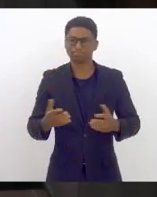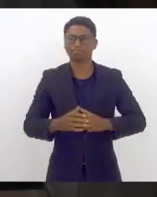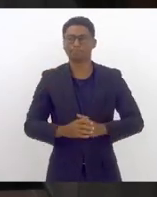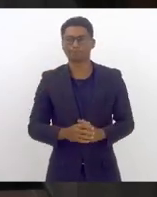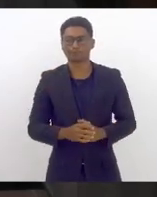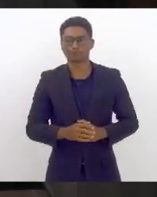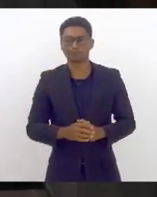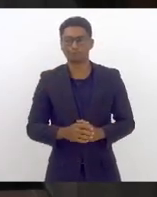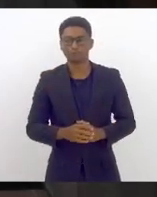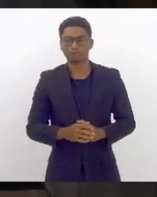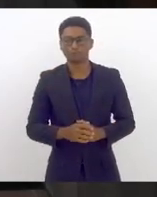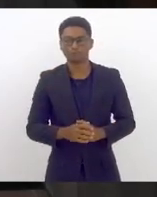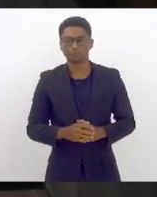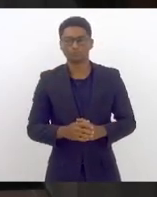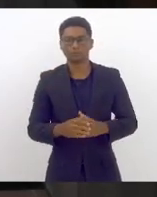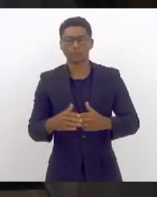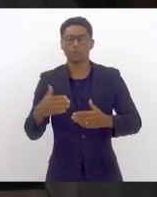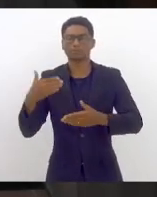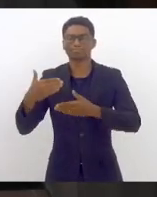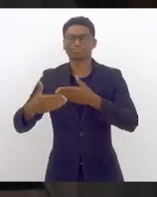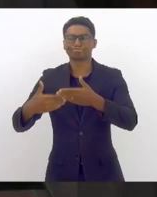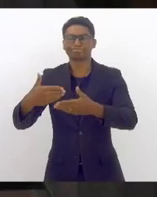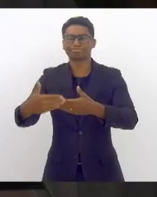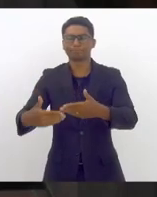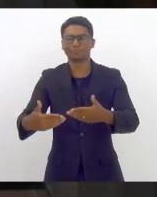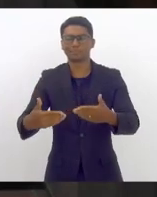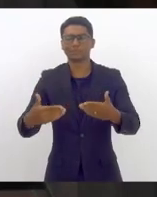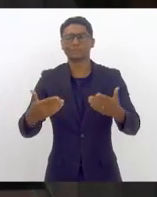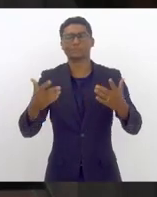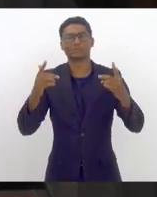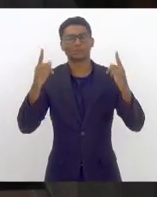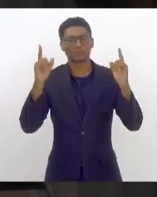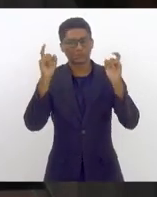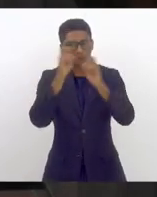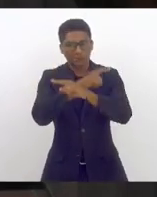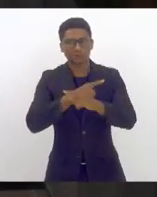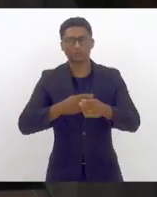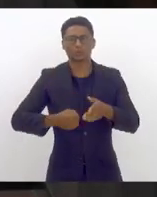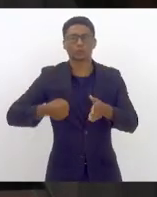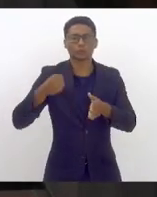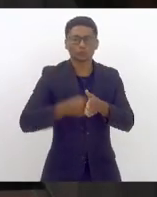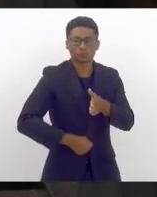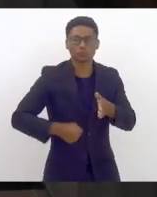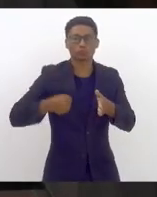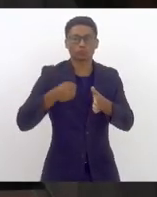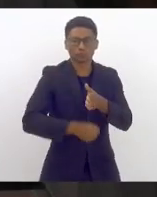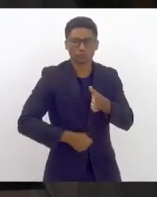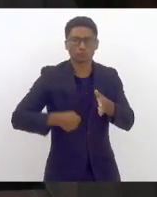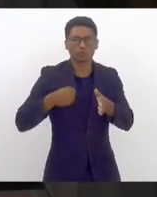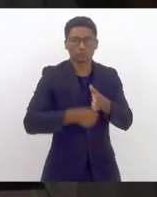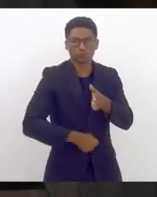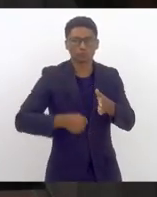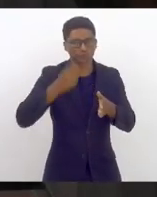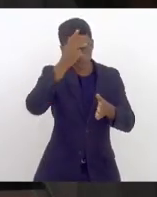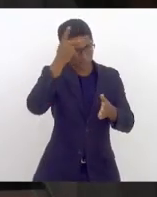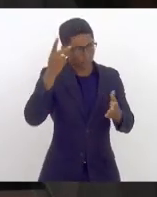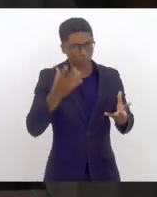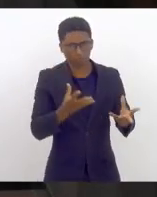1964. E foi um processo duro de luta, quando muitos foram